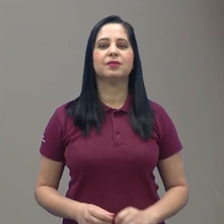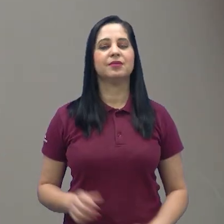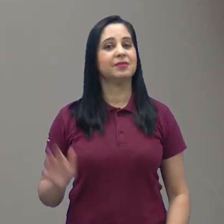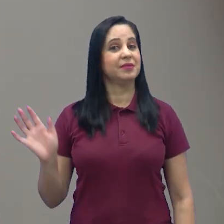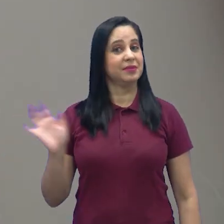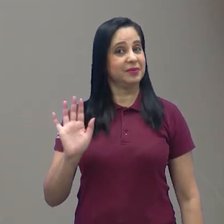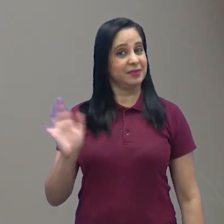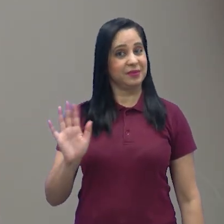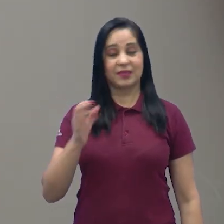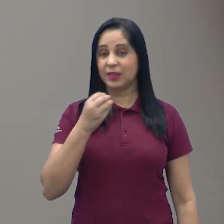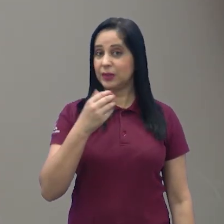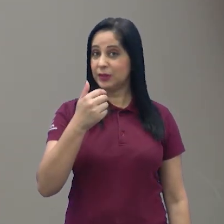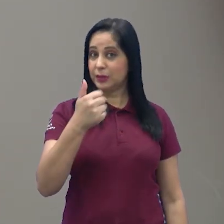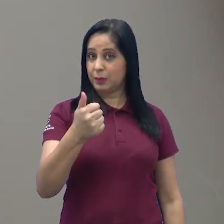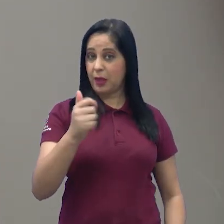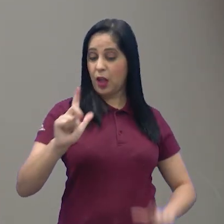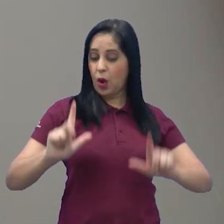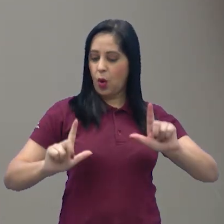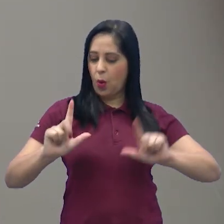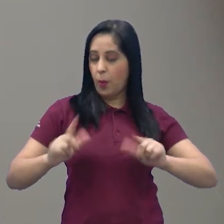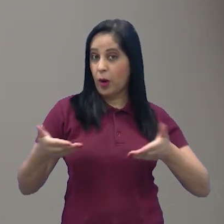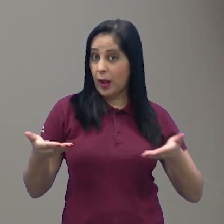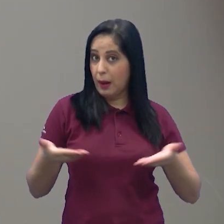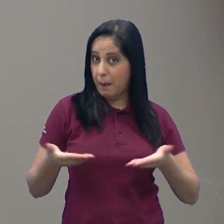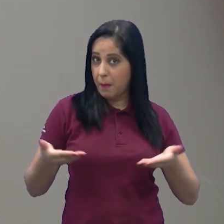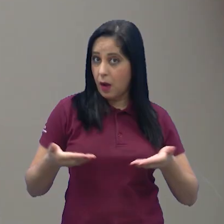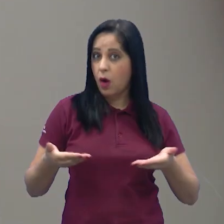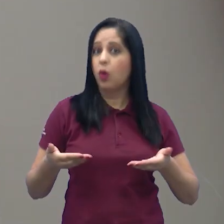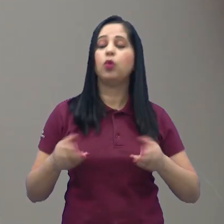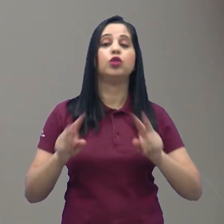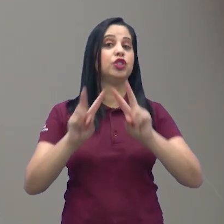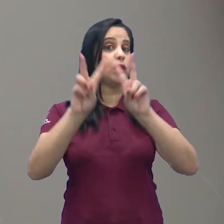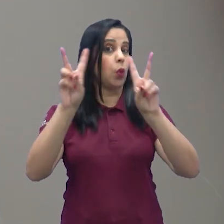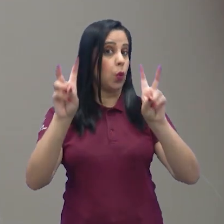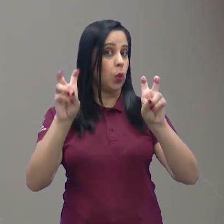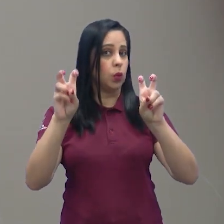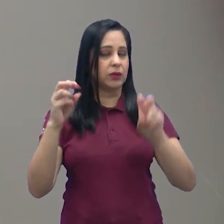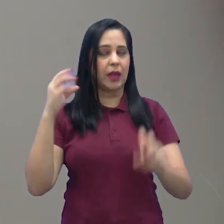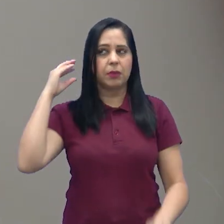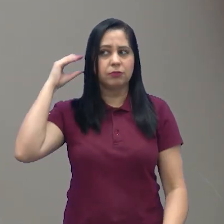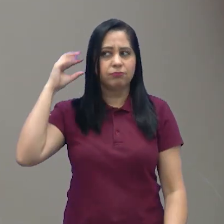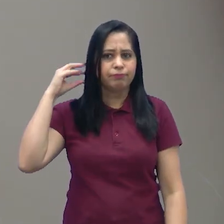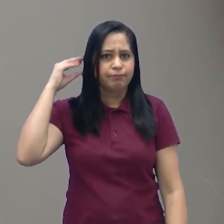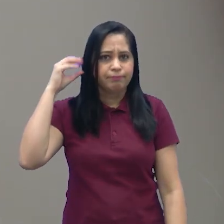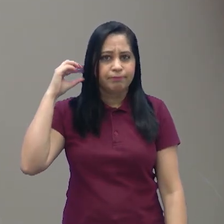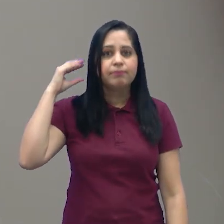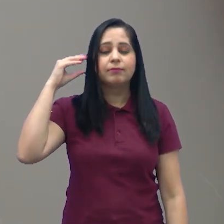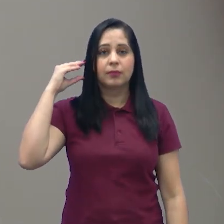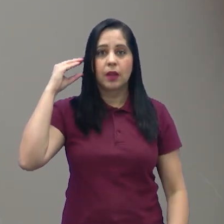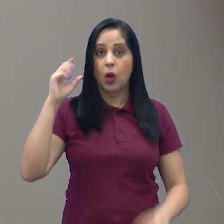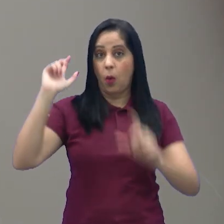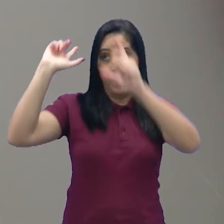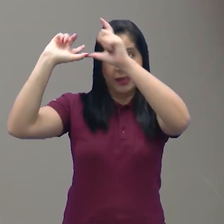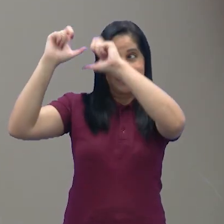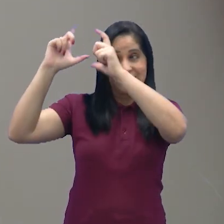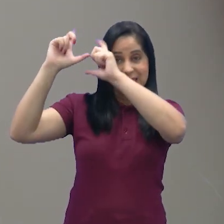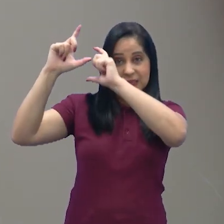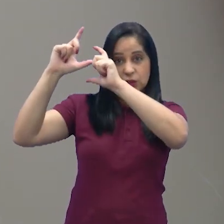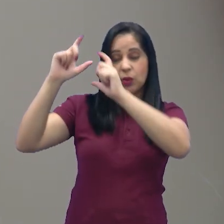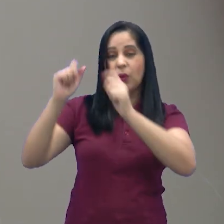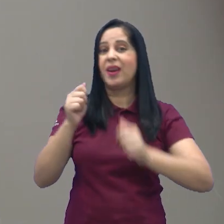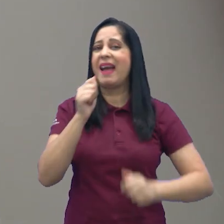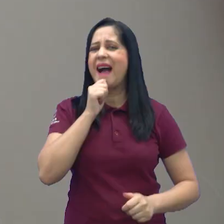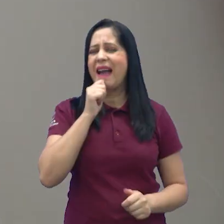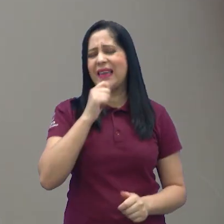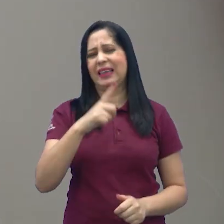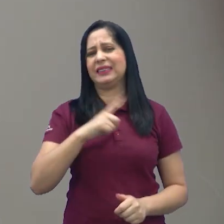tudo bem? O De Bem com Você desta semana fala sobre esquizofrenia, um transtorno mental que ainda é cercado de